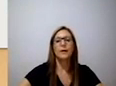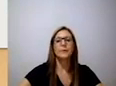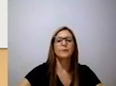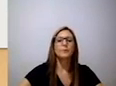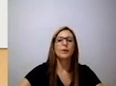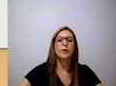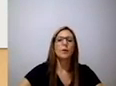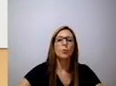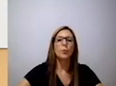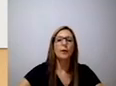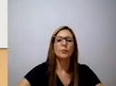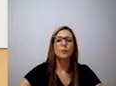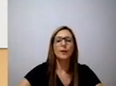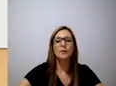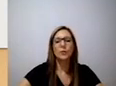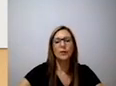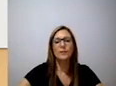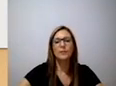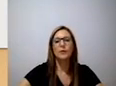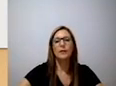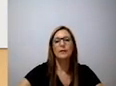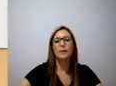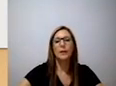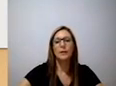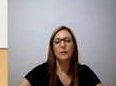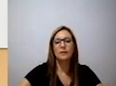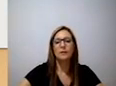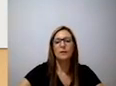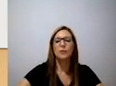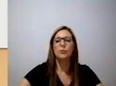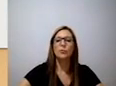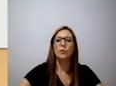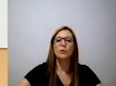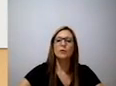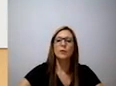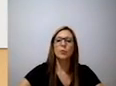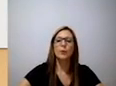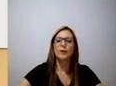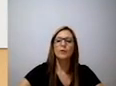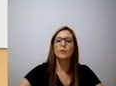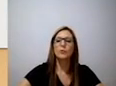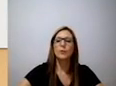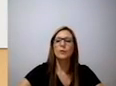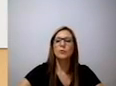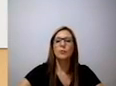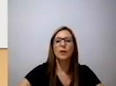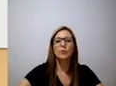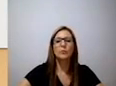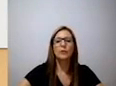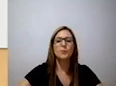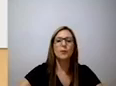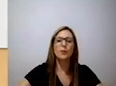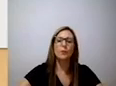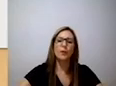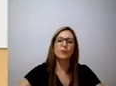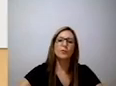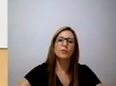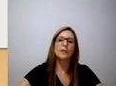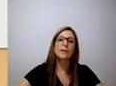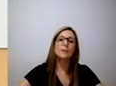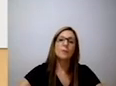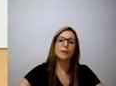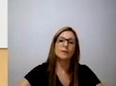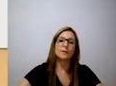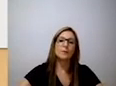regular. O método mais conhecido é a tabelinha, no qual se acompanha o ciclo menstrual durante pelo menos uns